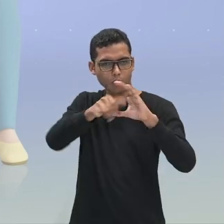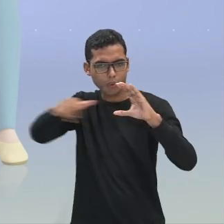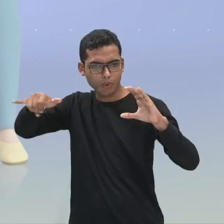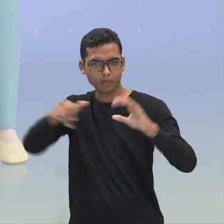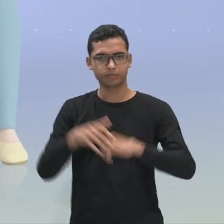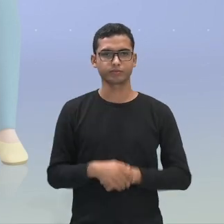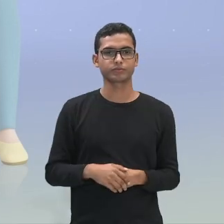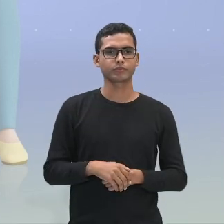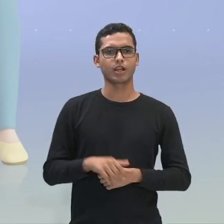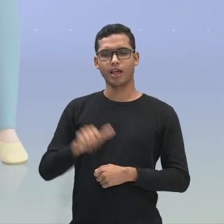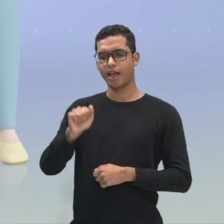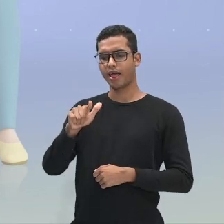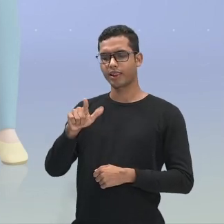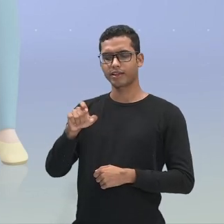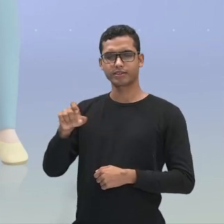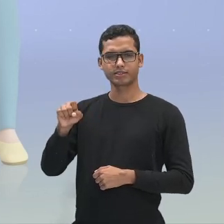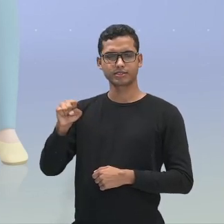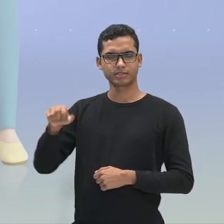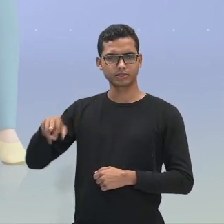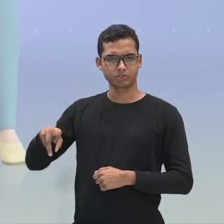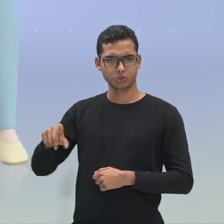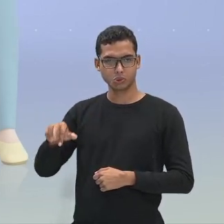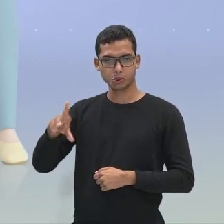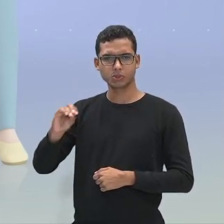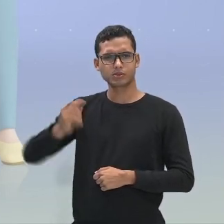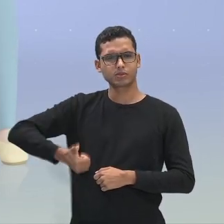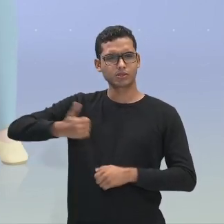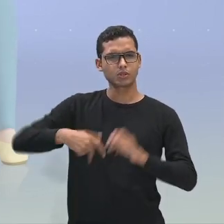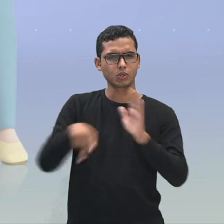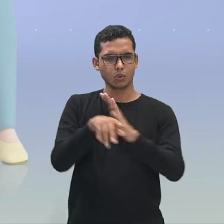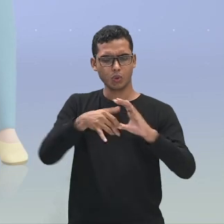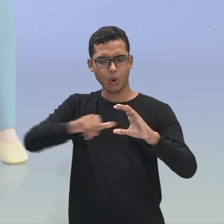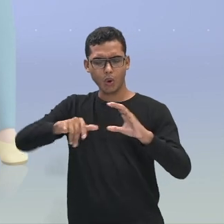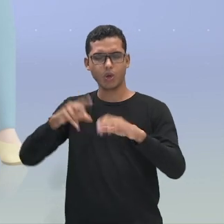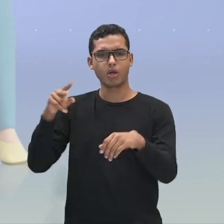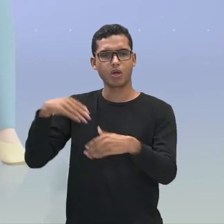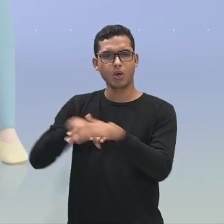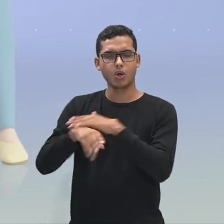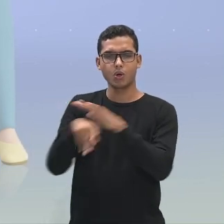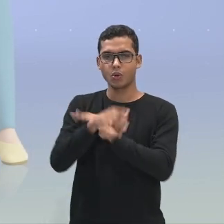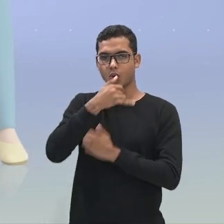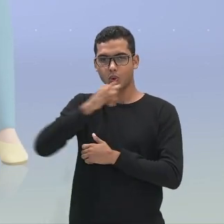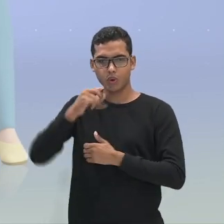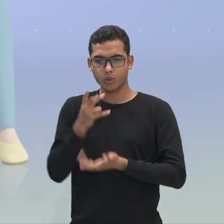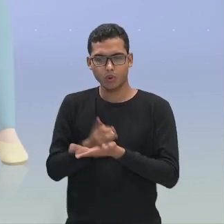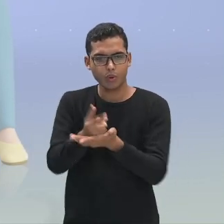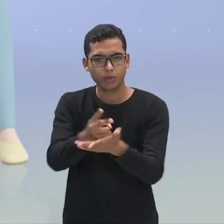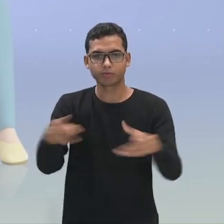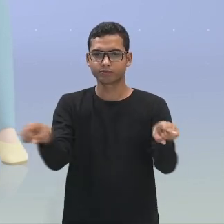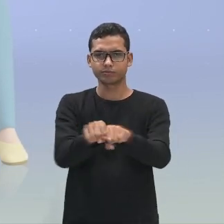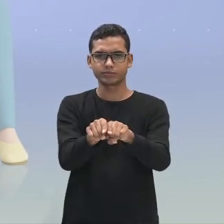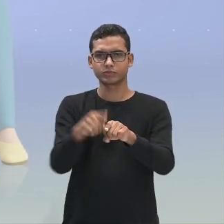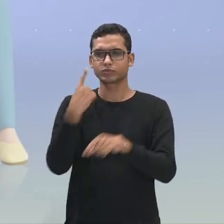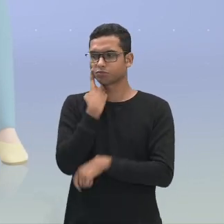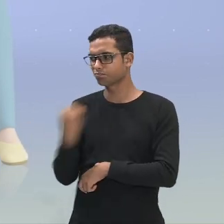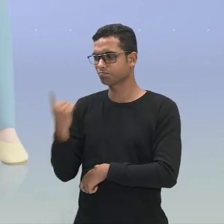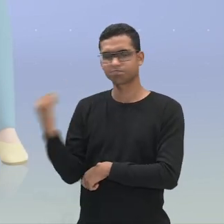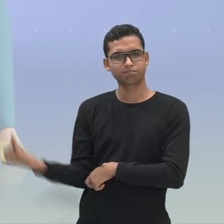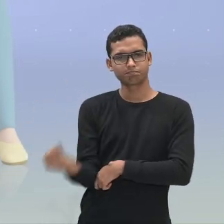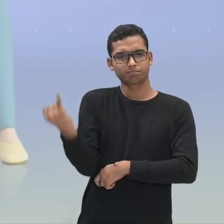Alessandro Volta inventou a primeira bateria, um dispositivo capaz de gerar corrente elétrica contínua. Essa invenção foi crucial